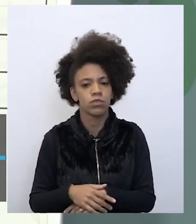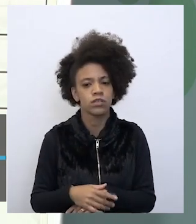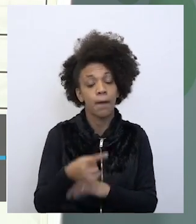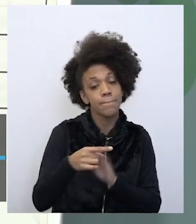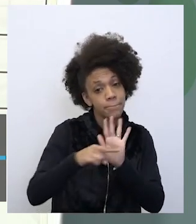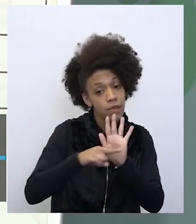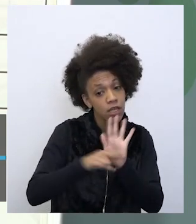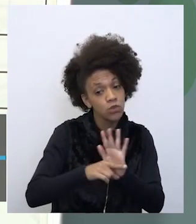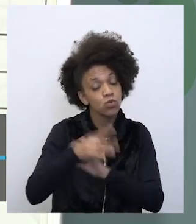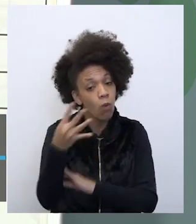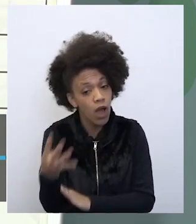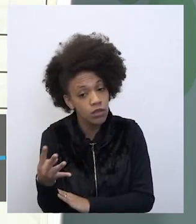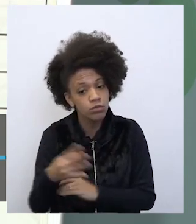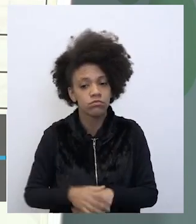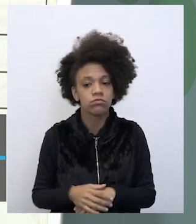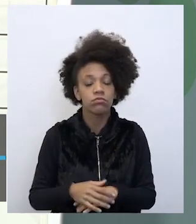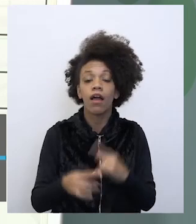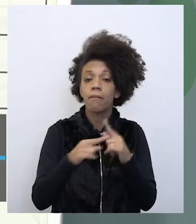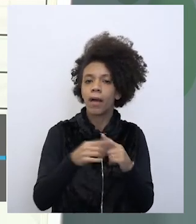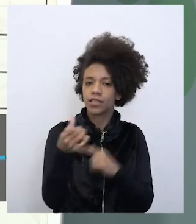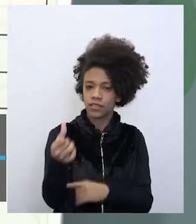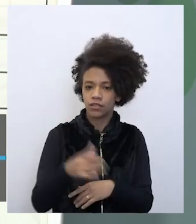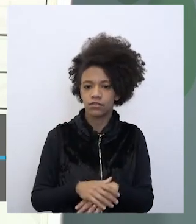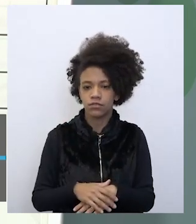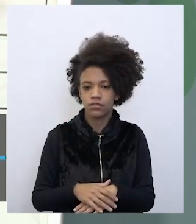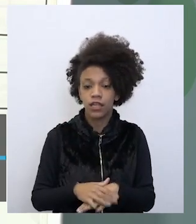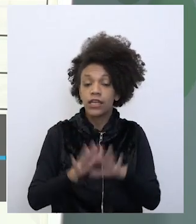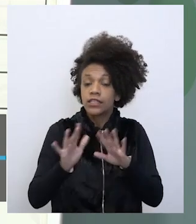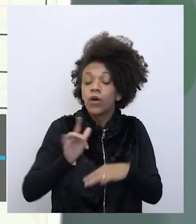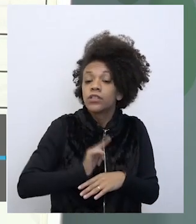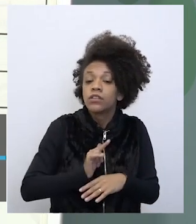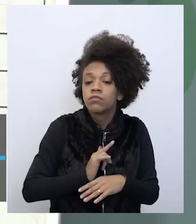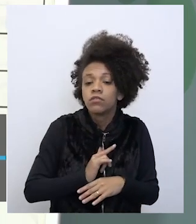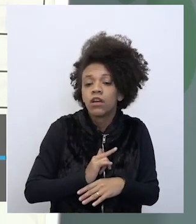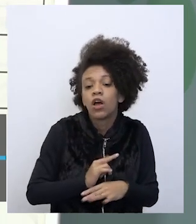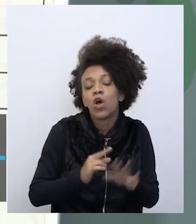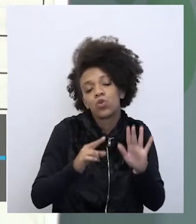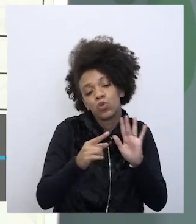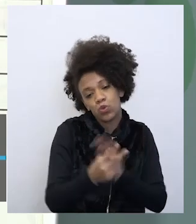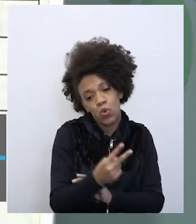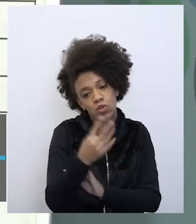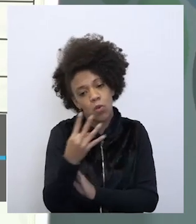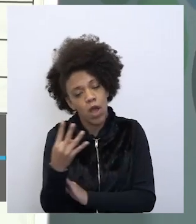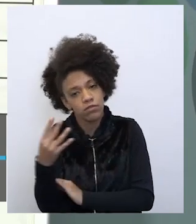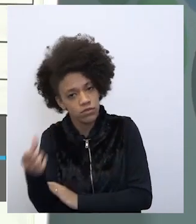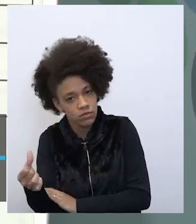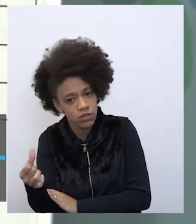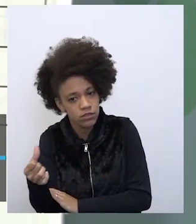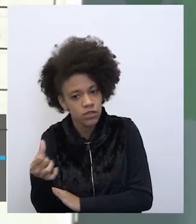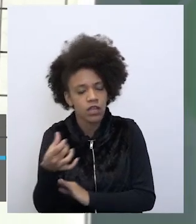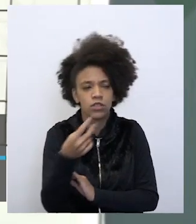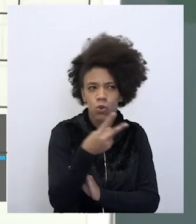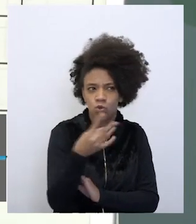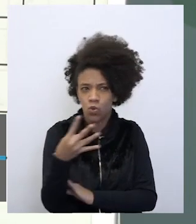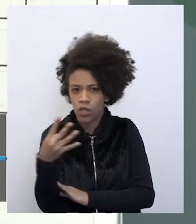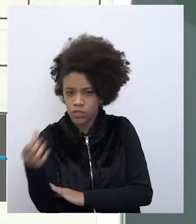1, 4. E mais 6. Então, eu tenho, devo 2, devo 4, tenho 6. Se eu devo 2 e